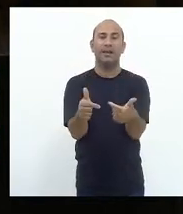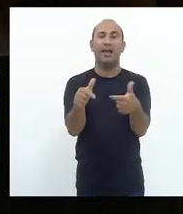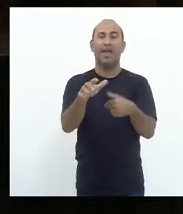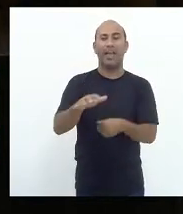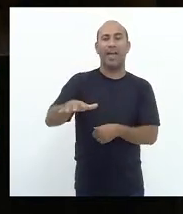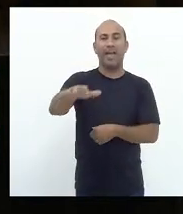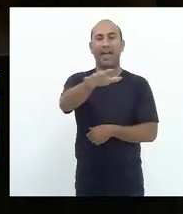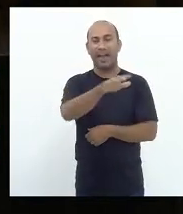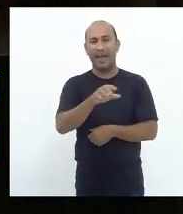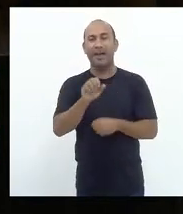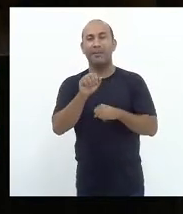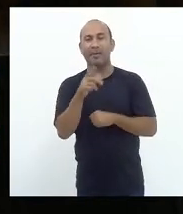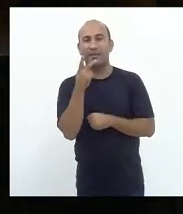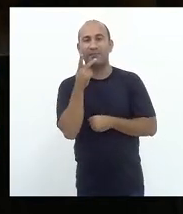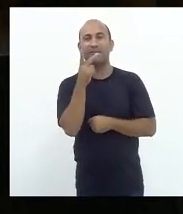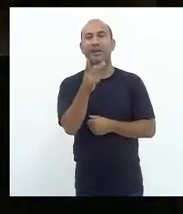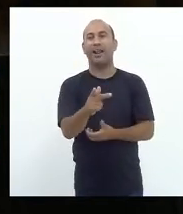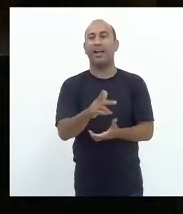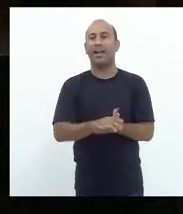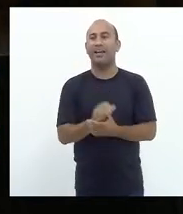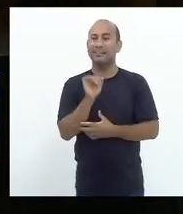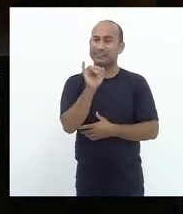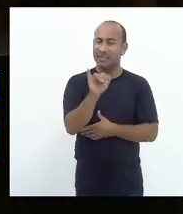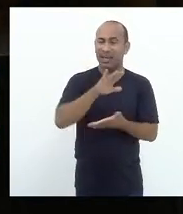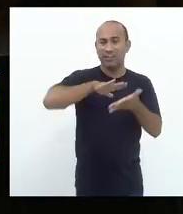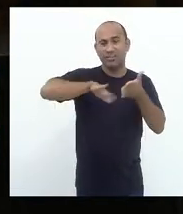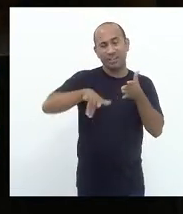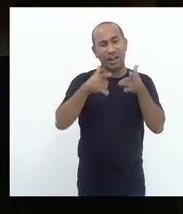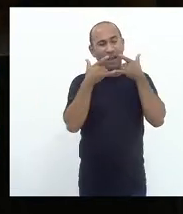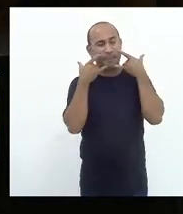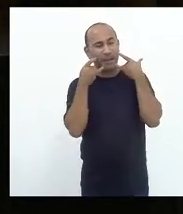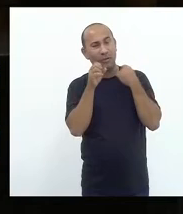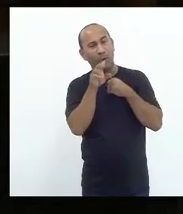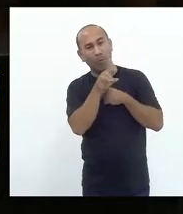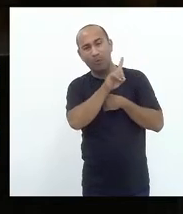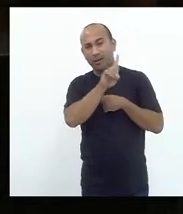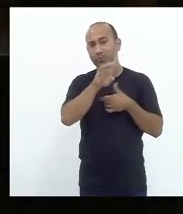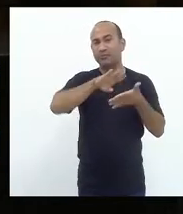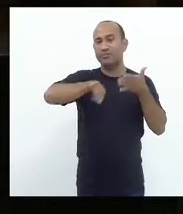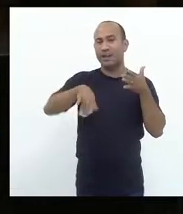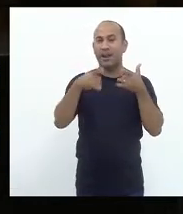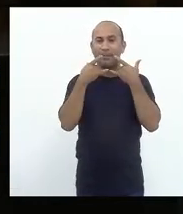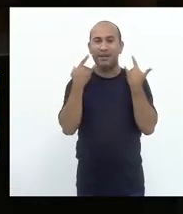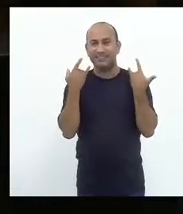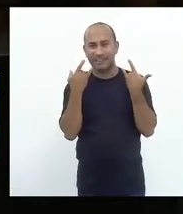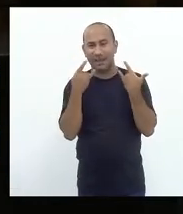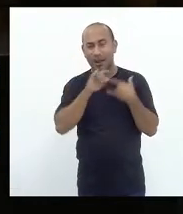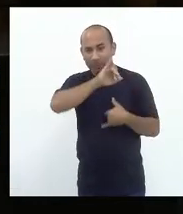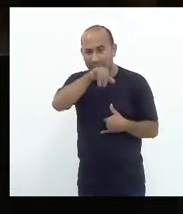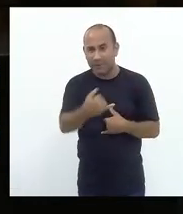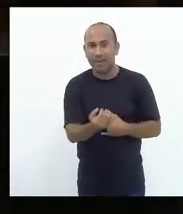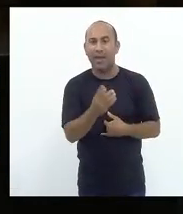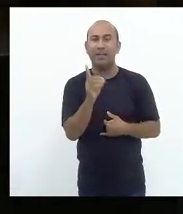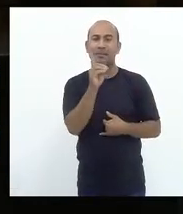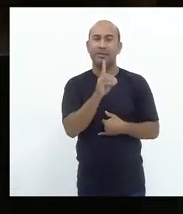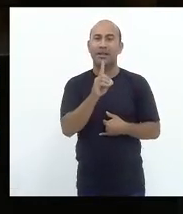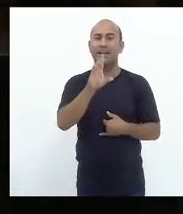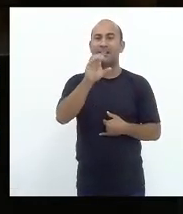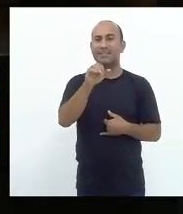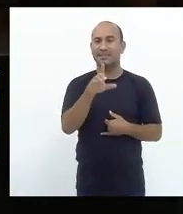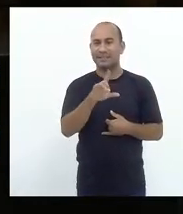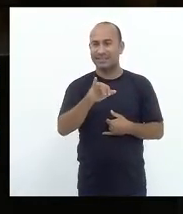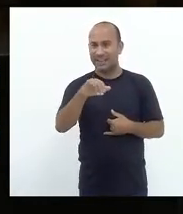área, possam dizer se é para retirar a máscara ou não. Aproveitando aqui a deputada Célia Jordão, que está